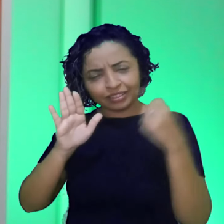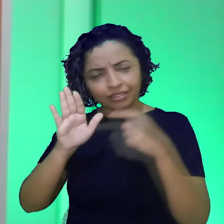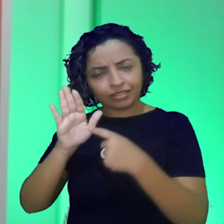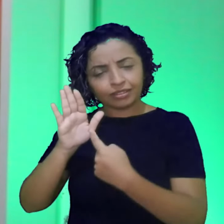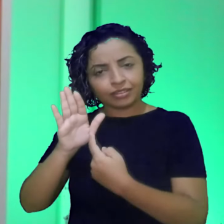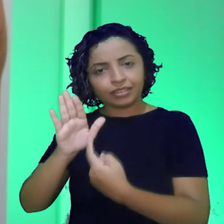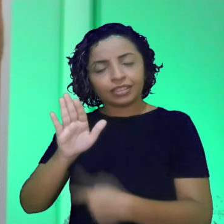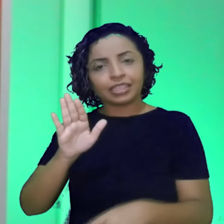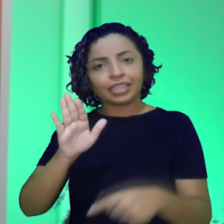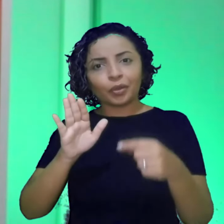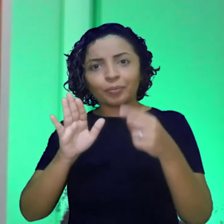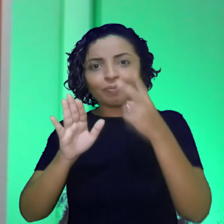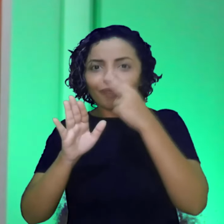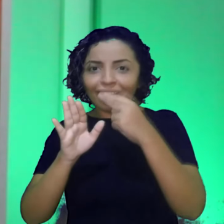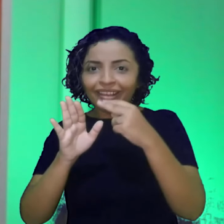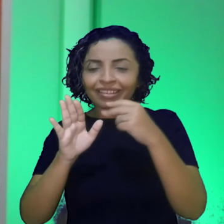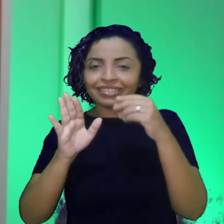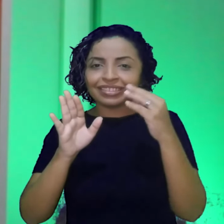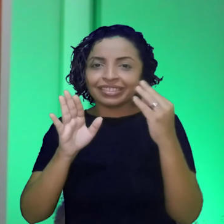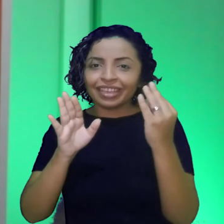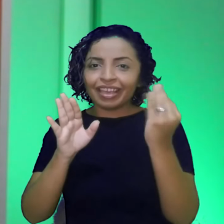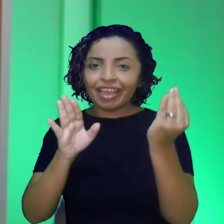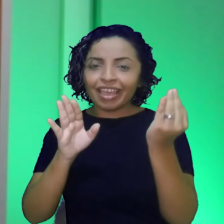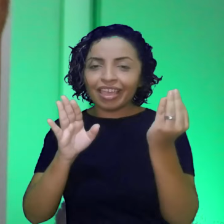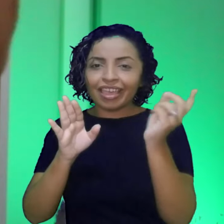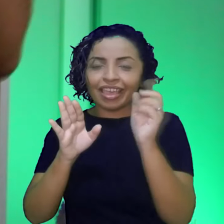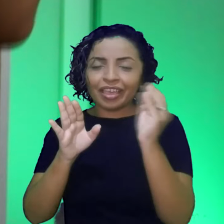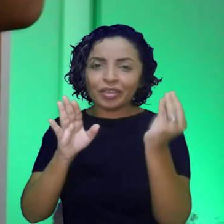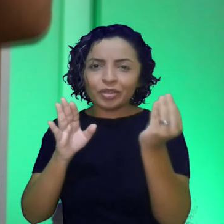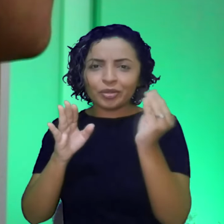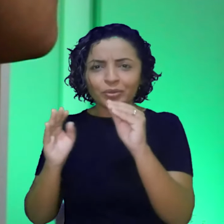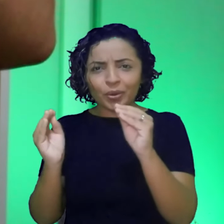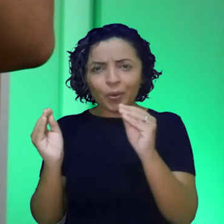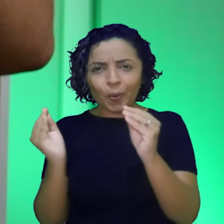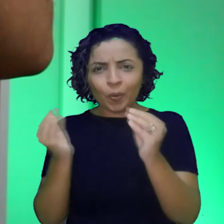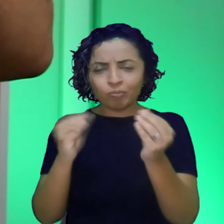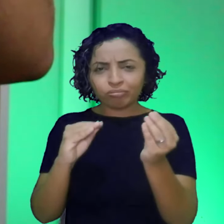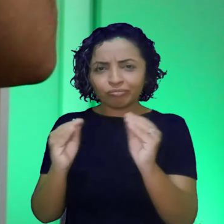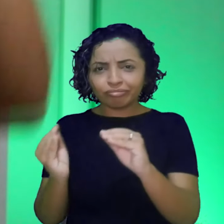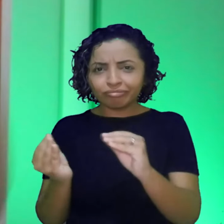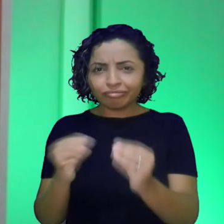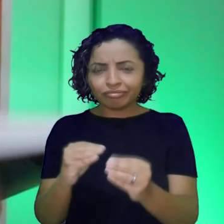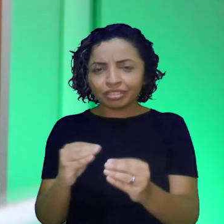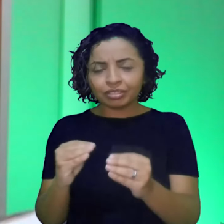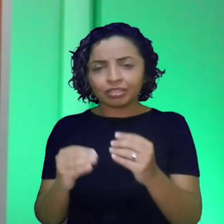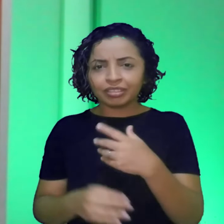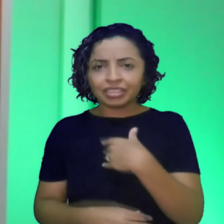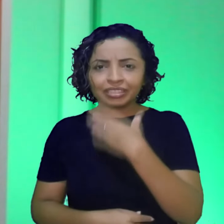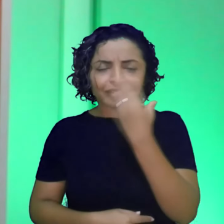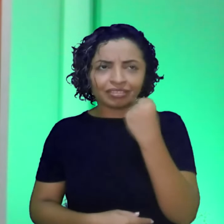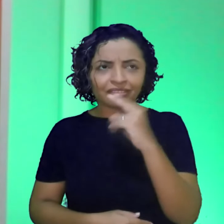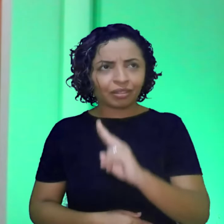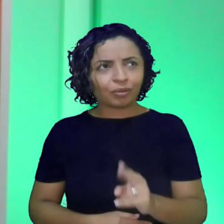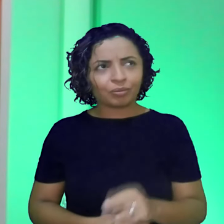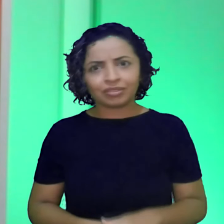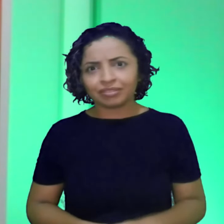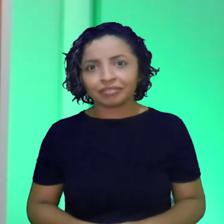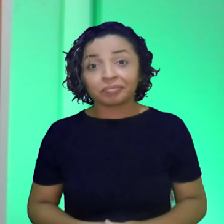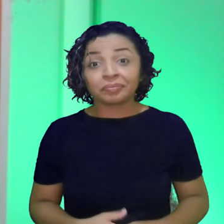Tem uma construção cheio de Agora esqueci o nome disso